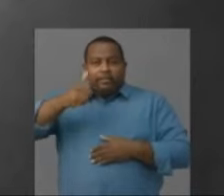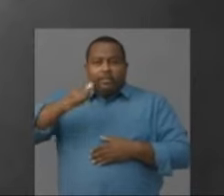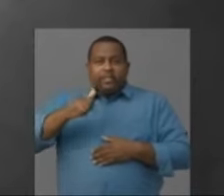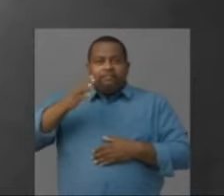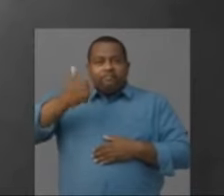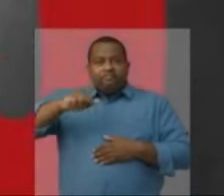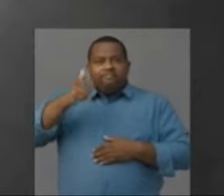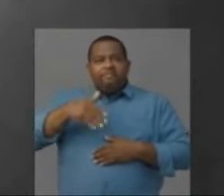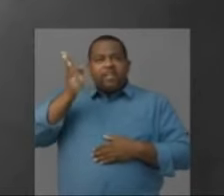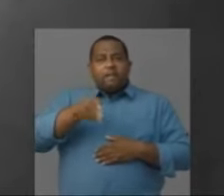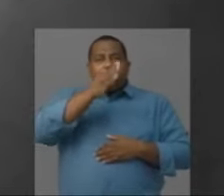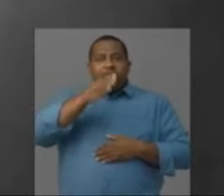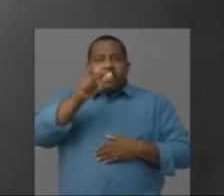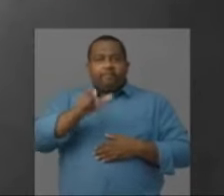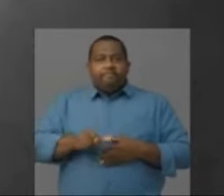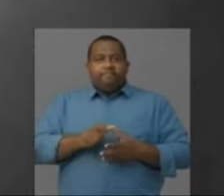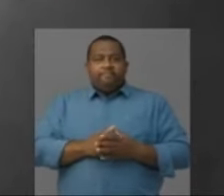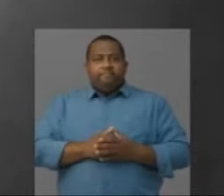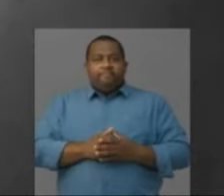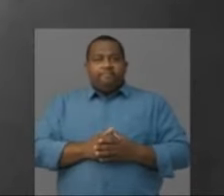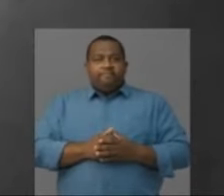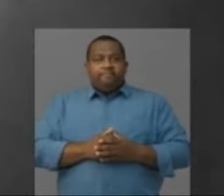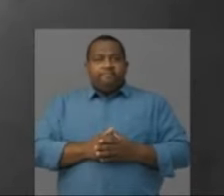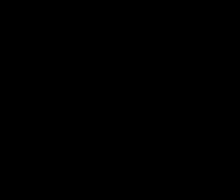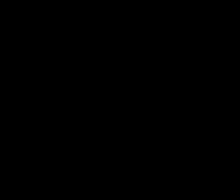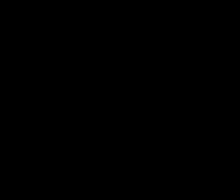testado. Testado e reprovado.